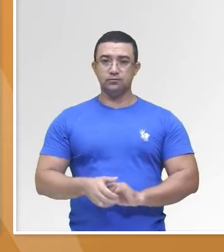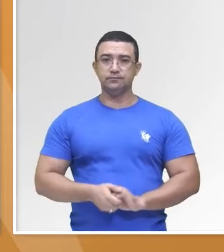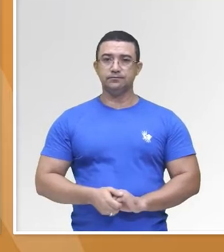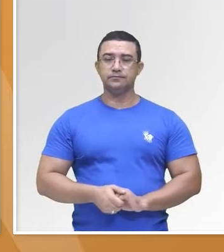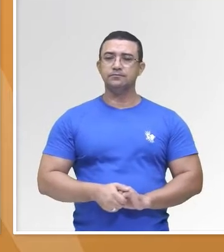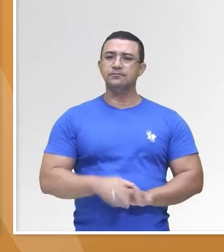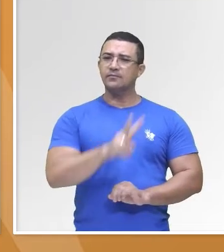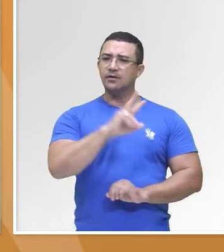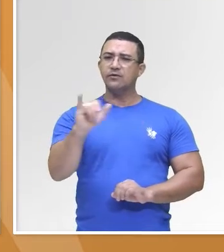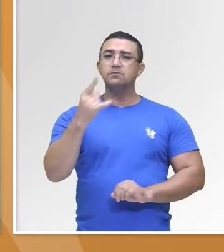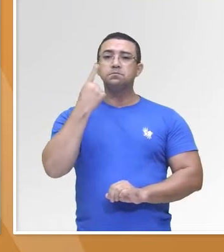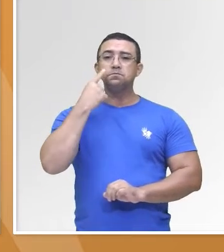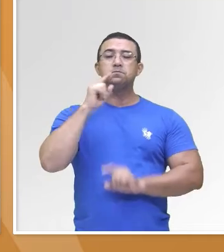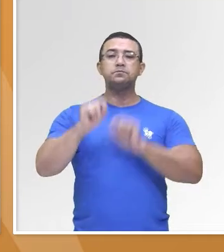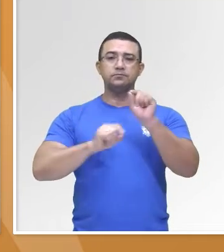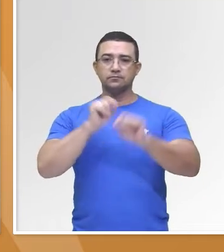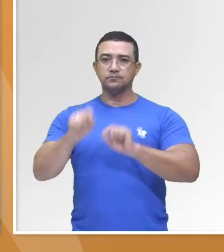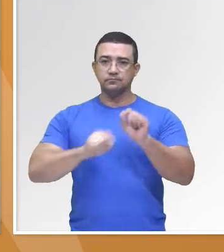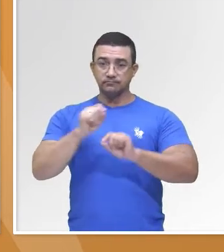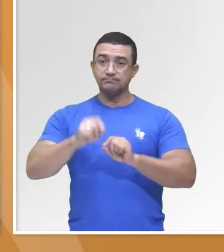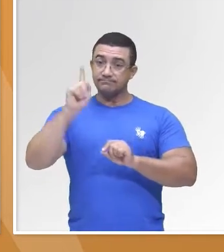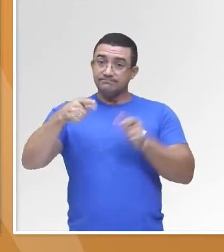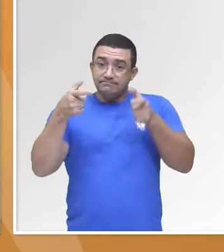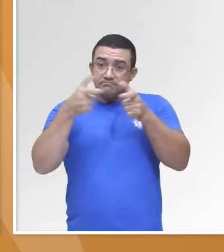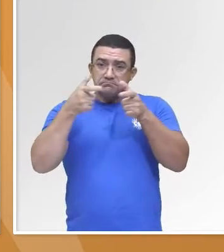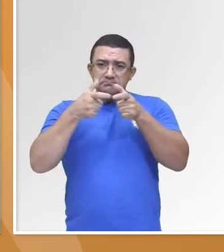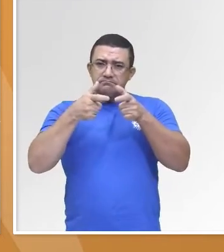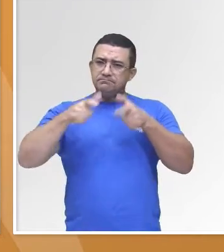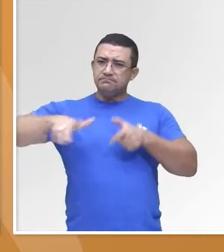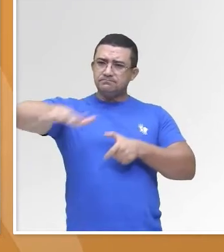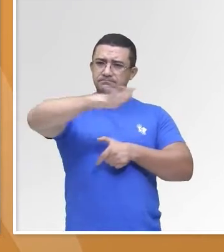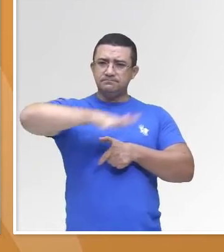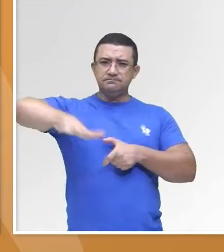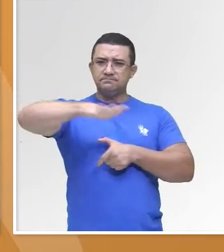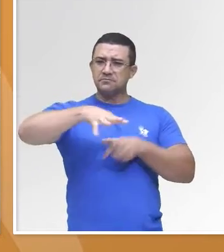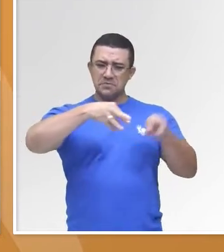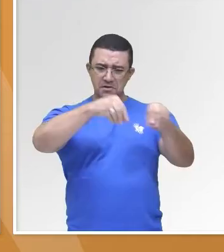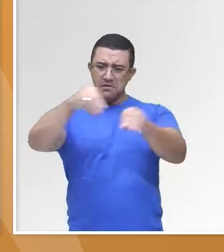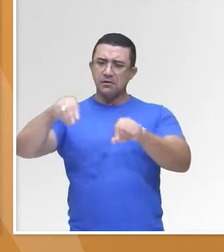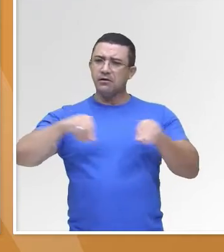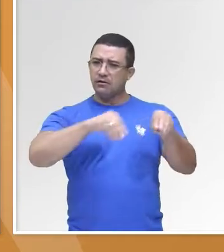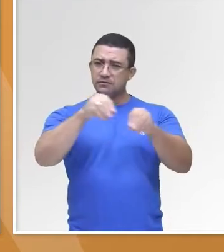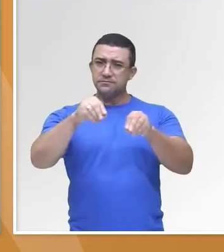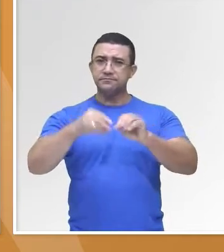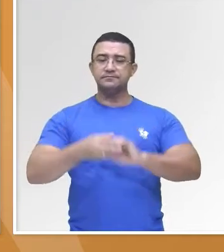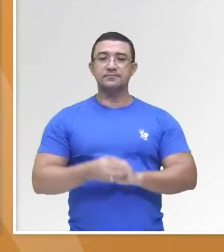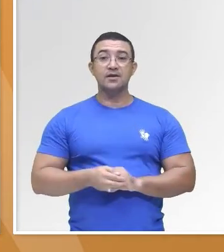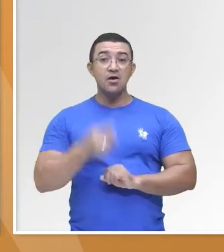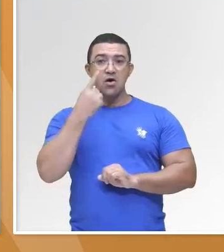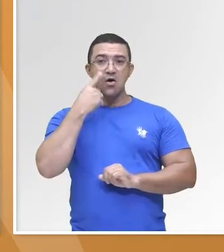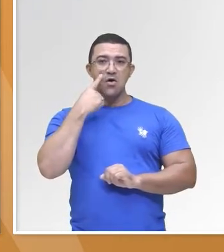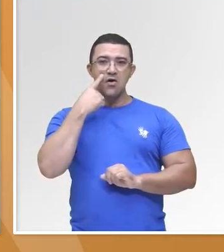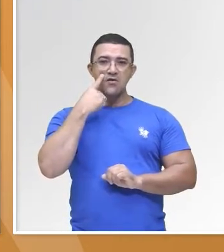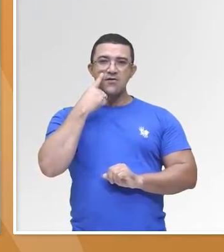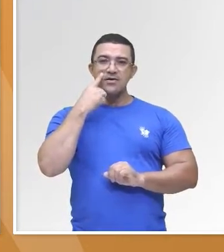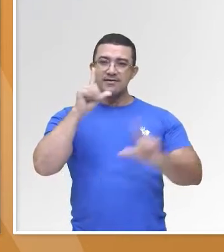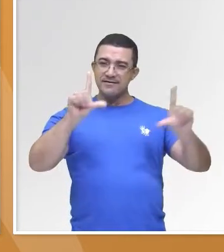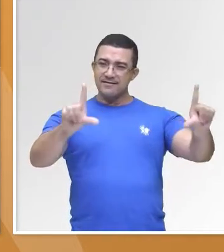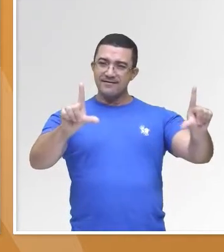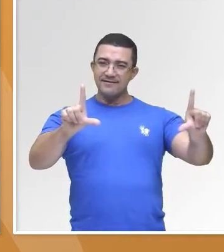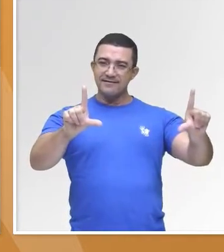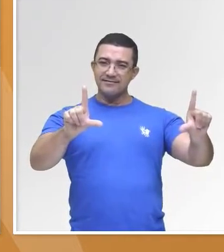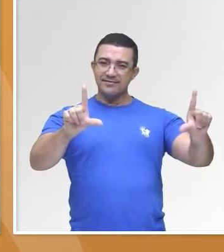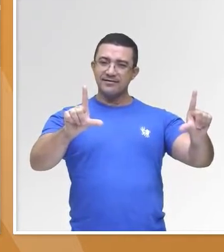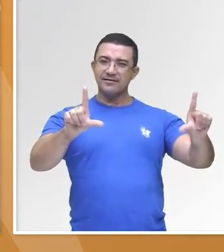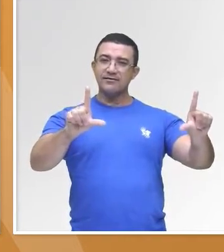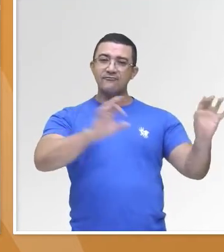vai verificar que é a menor área, tá? Em extensão territorial. Aqui a gente está verificando algumas imagens,